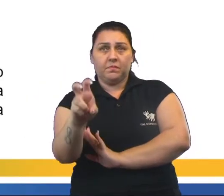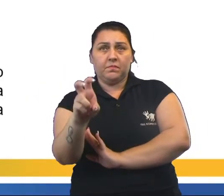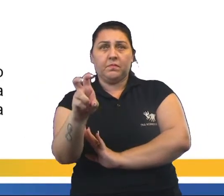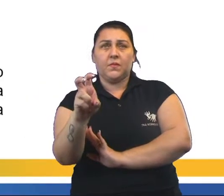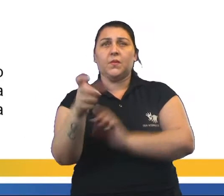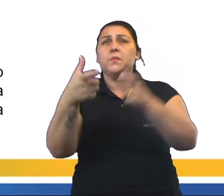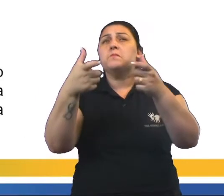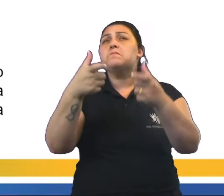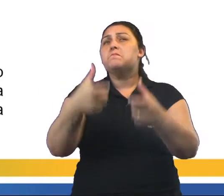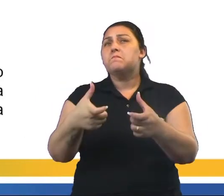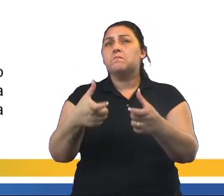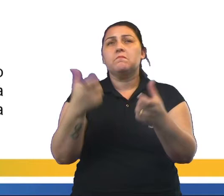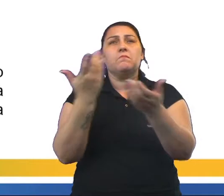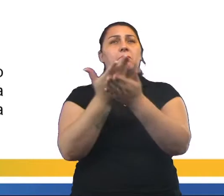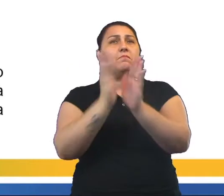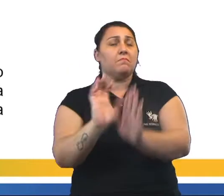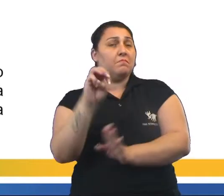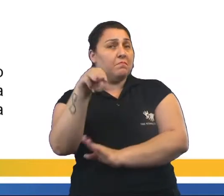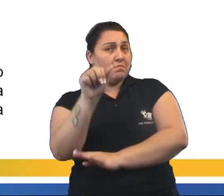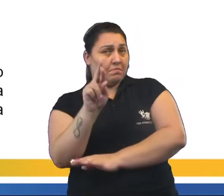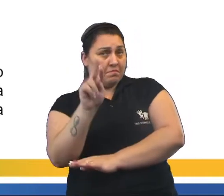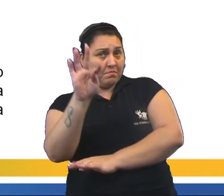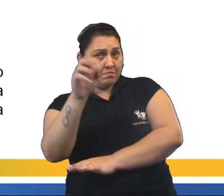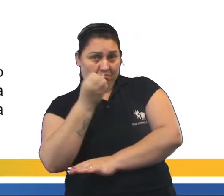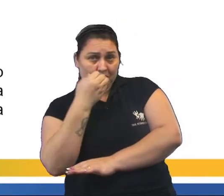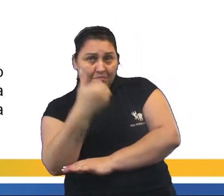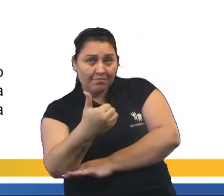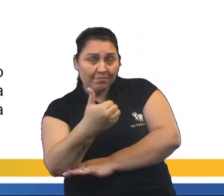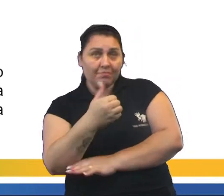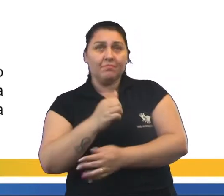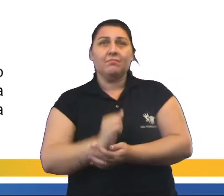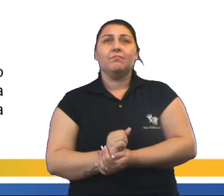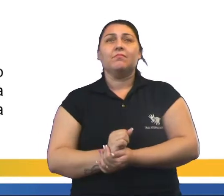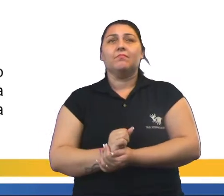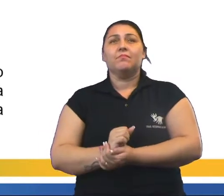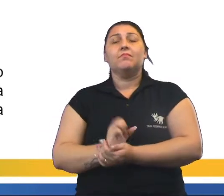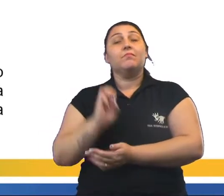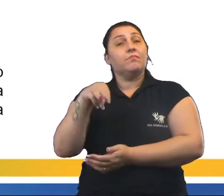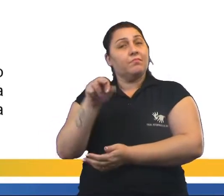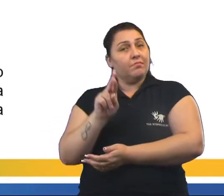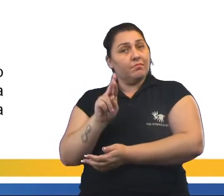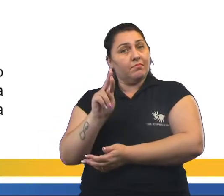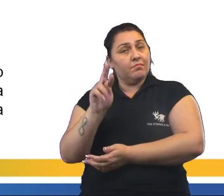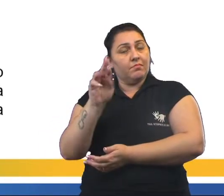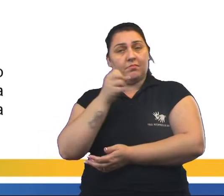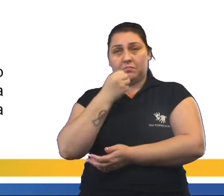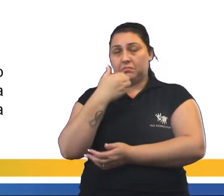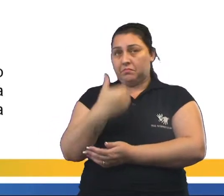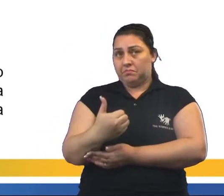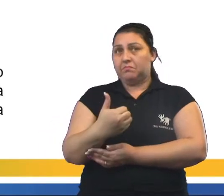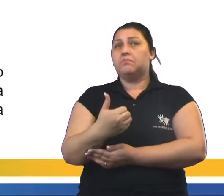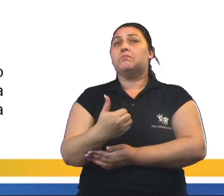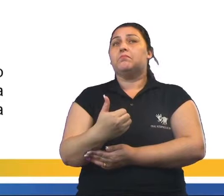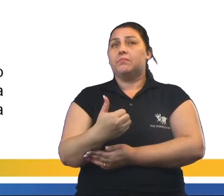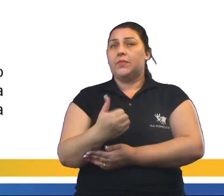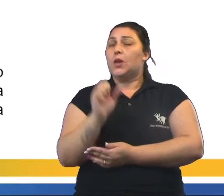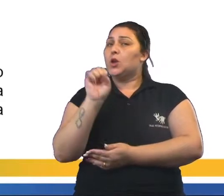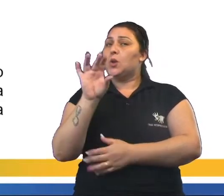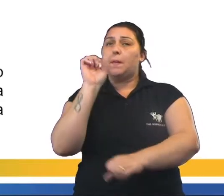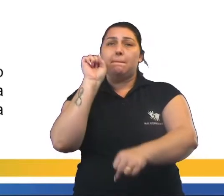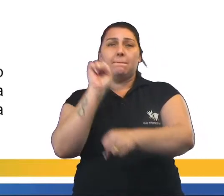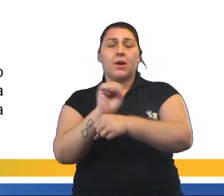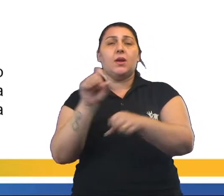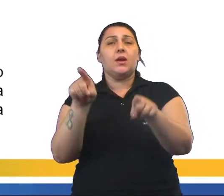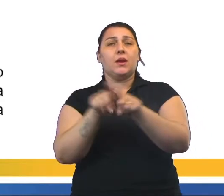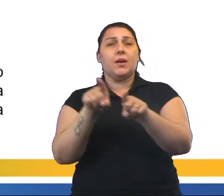5... Onde vai parar isso, hein, Marta? Tudo bem? Marta, tudo bem. Ah, tomara que só pare quando eu